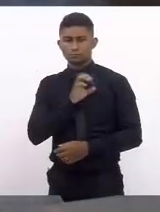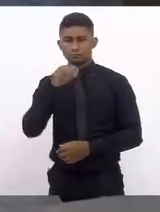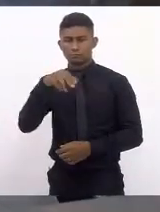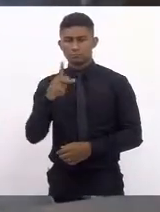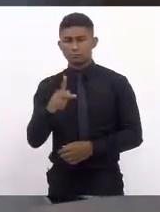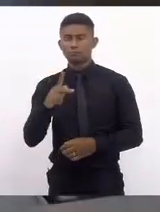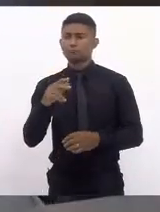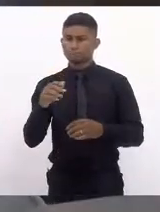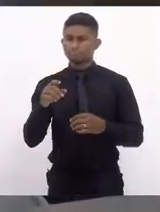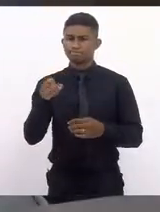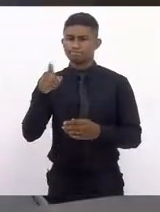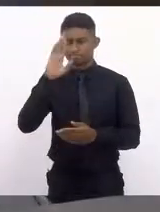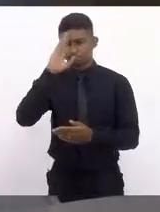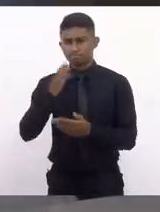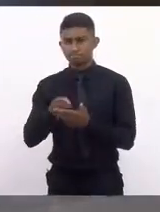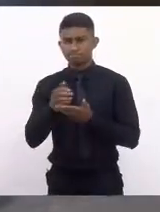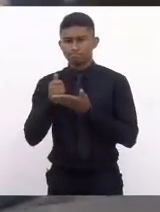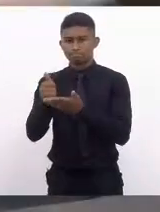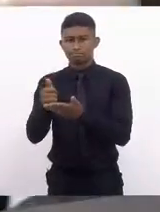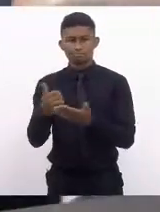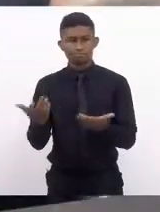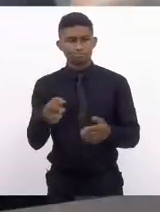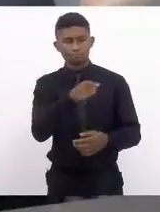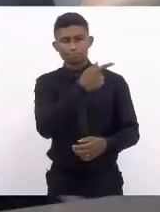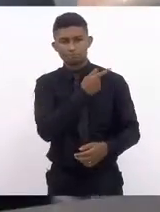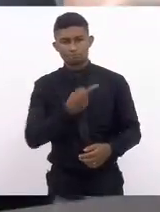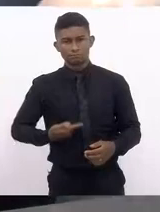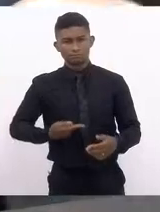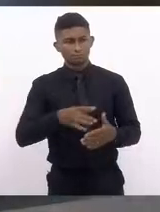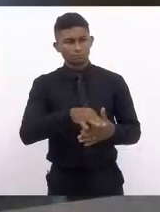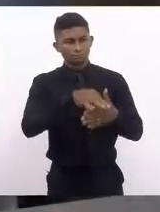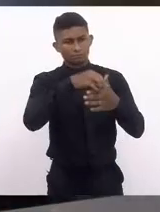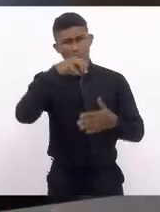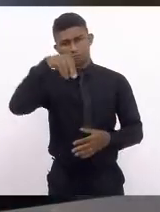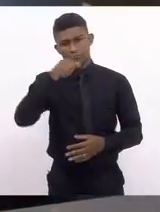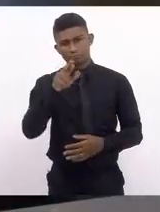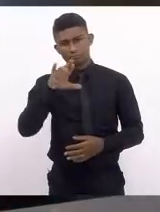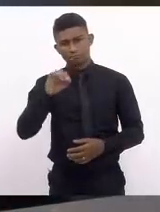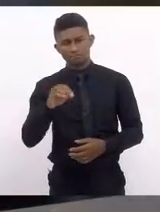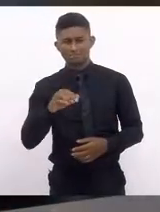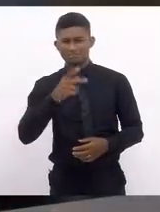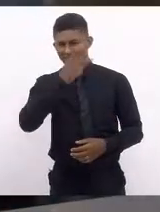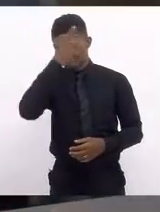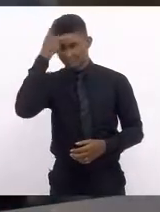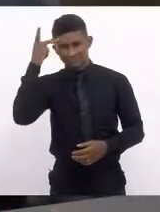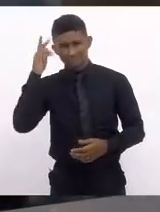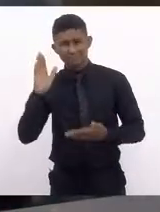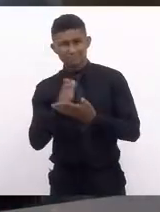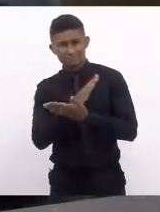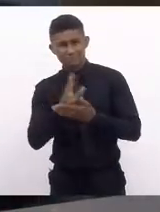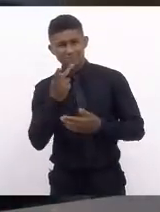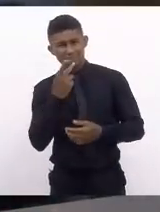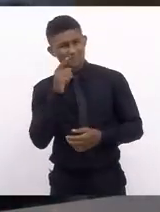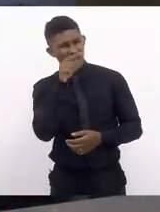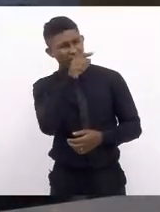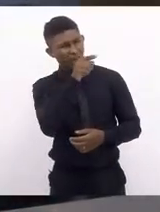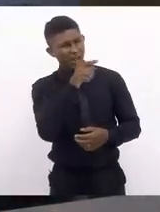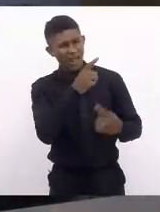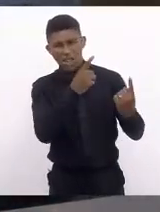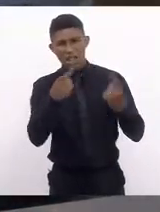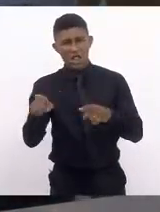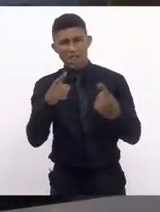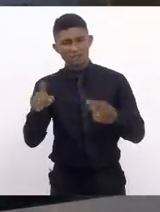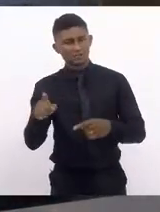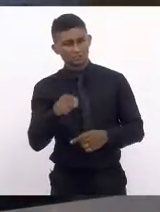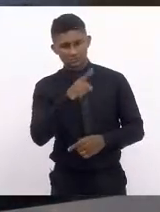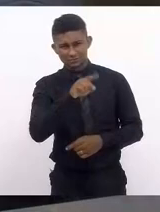então inclusive parabenizar o líder de governo mais simpático que muitas vezes é colocada até a como inimigo da situação mas não